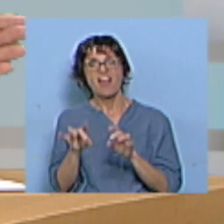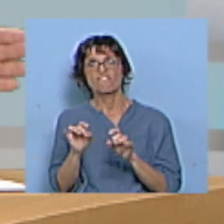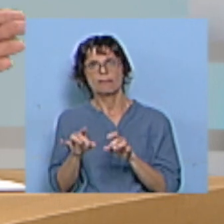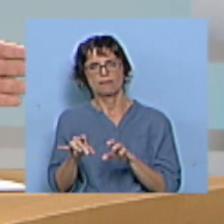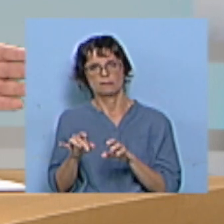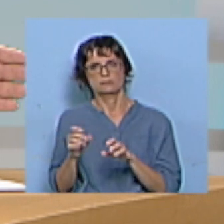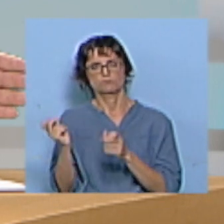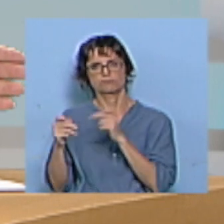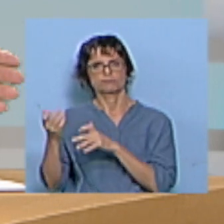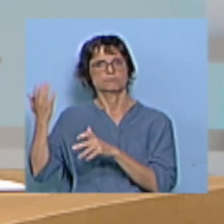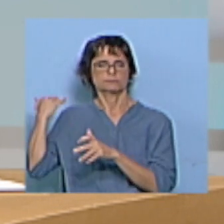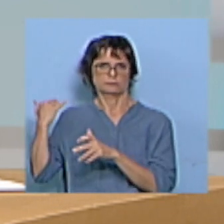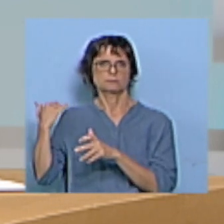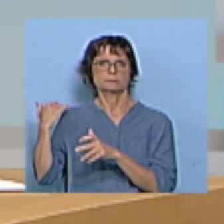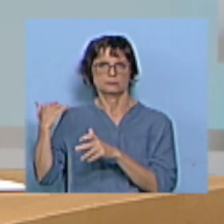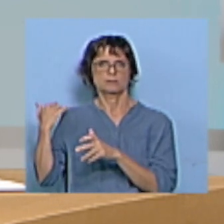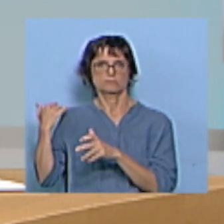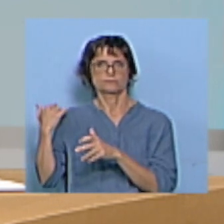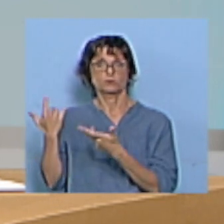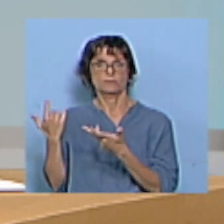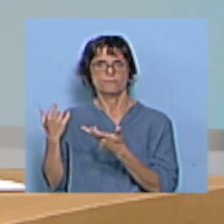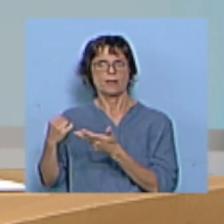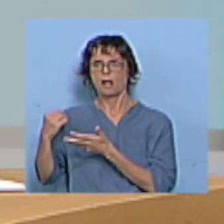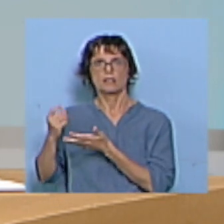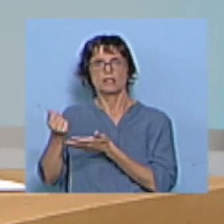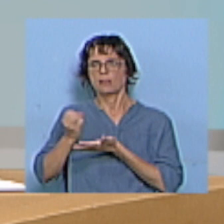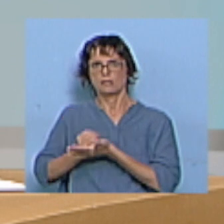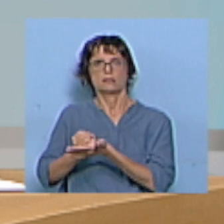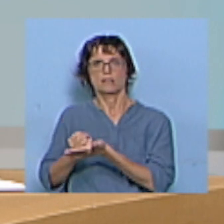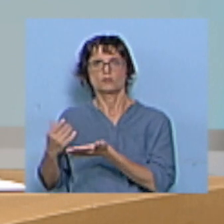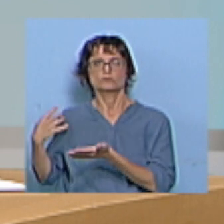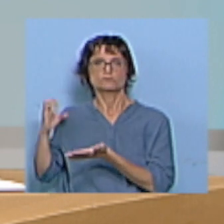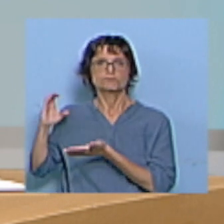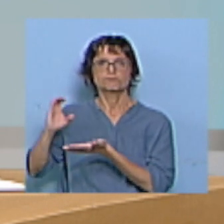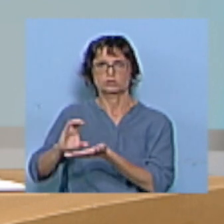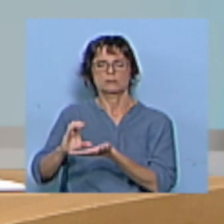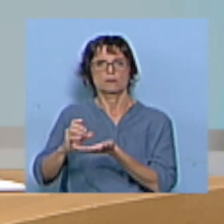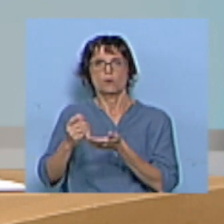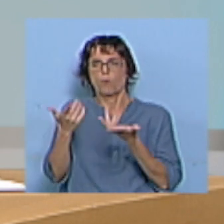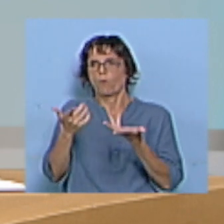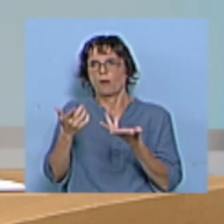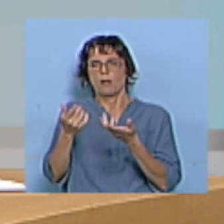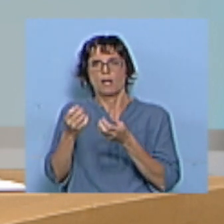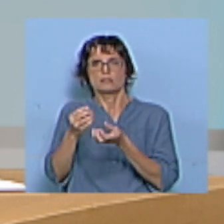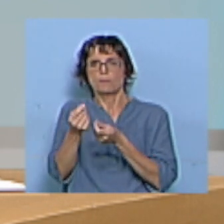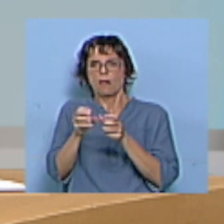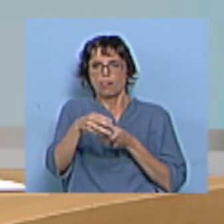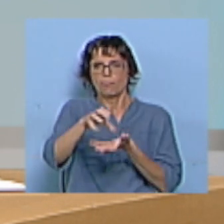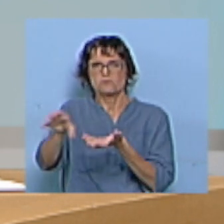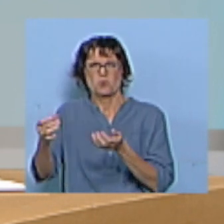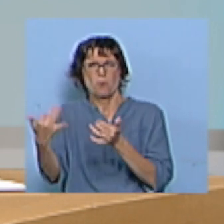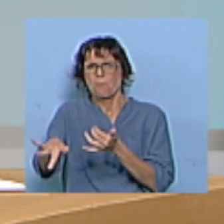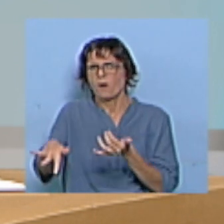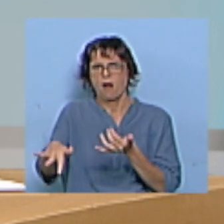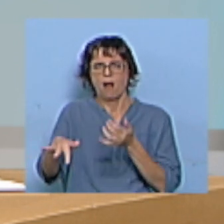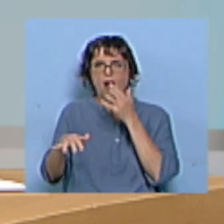aconteceu com as ajudas de pré-adesão. Que foi de repente tudo desviado assim para uns carros de alta gama, umas empresas que funcionavam um bocadinho e